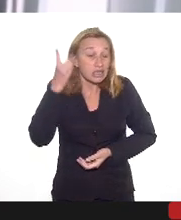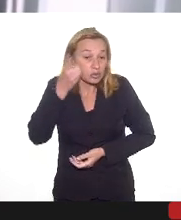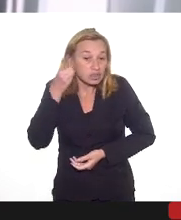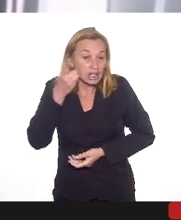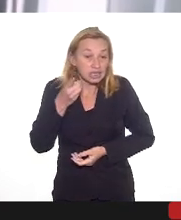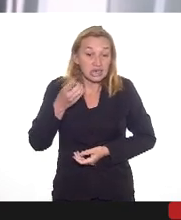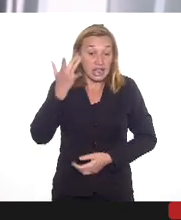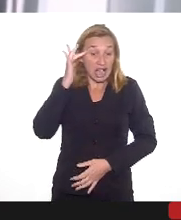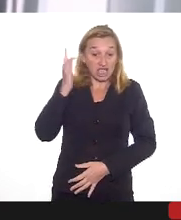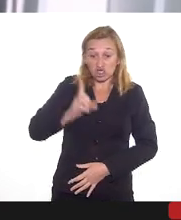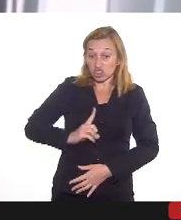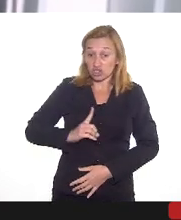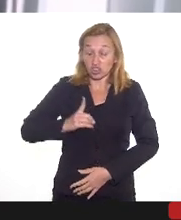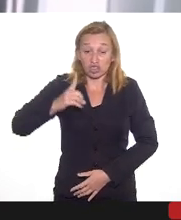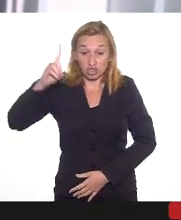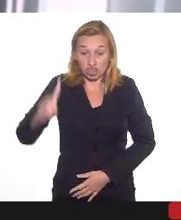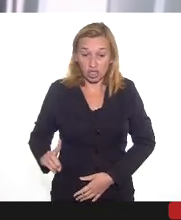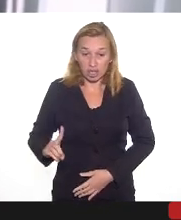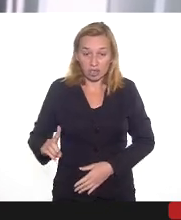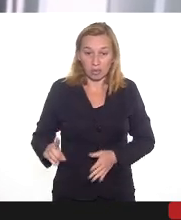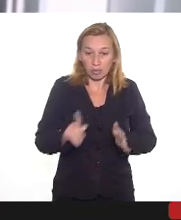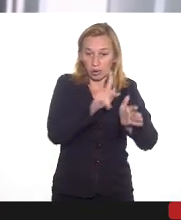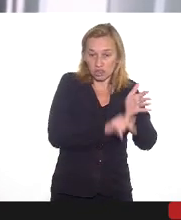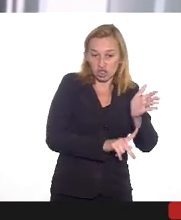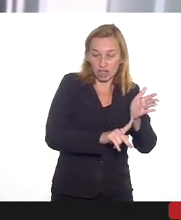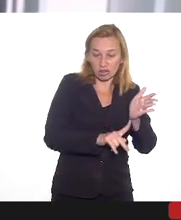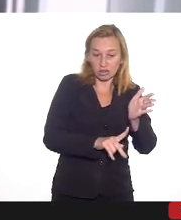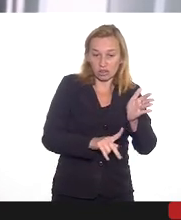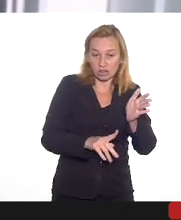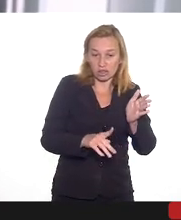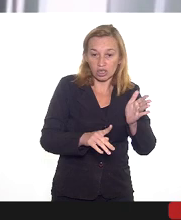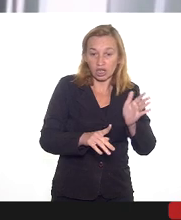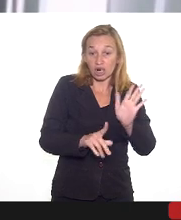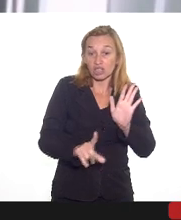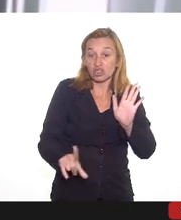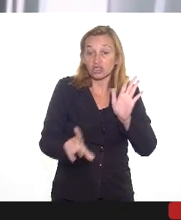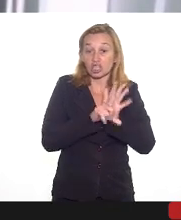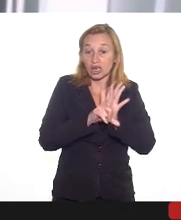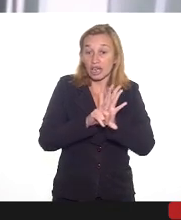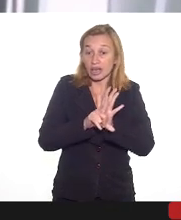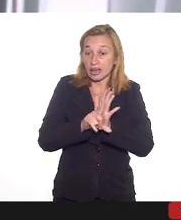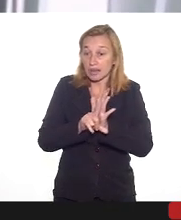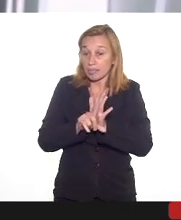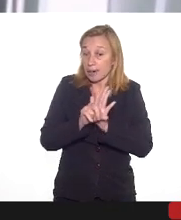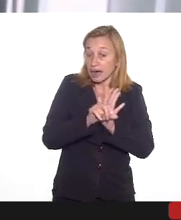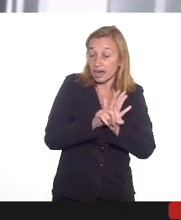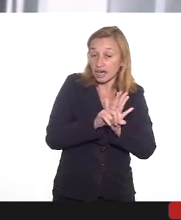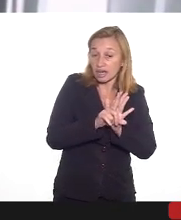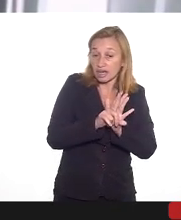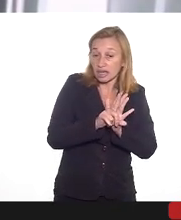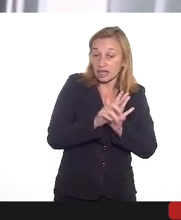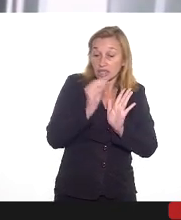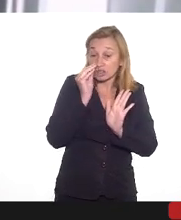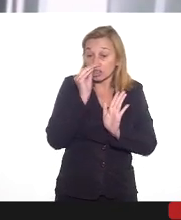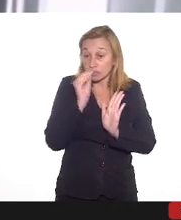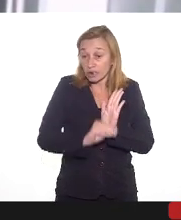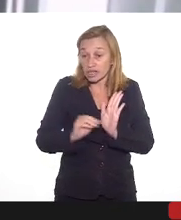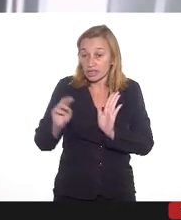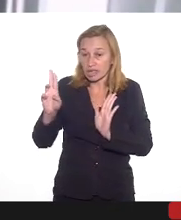no direito de apresentar projeto de lei para extinguir a UERJ. Né? Isso é uma demonstração, é um emblema